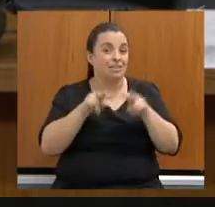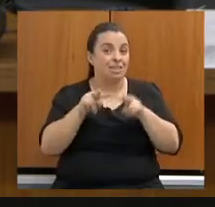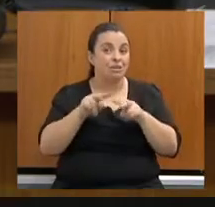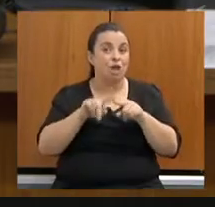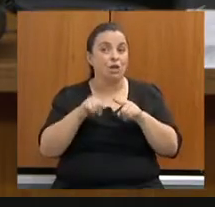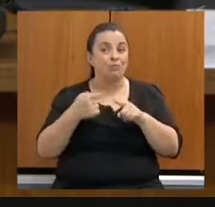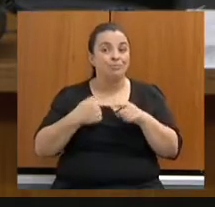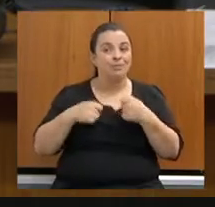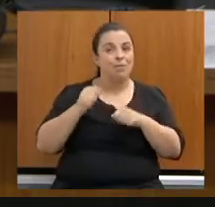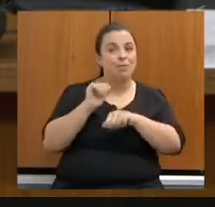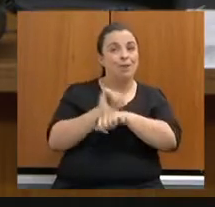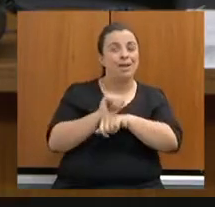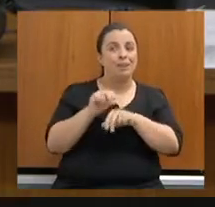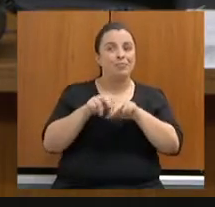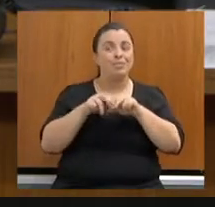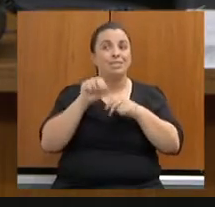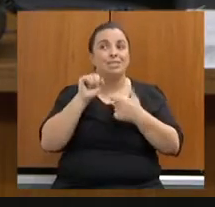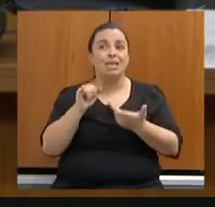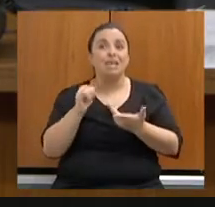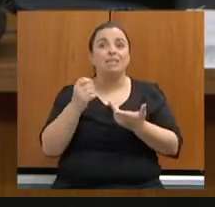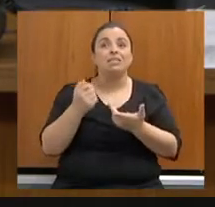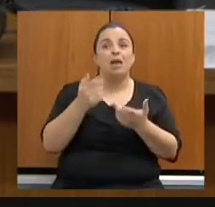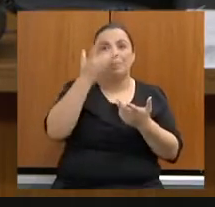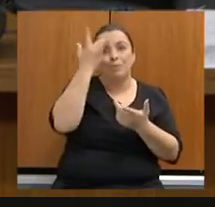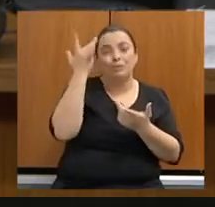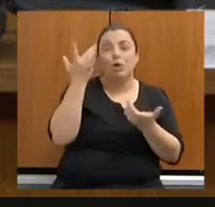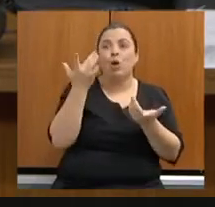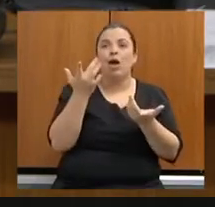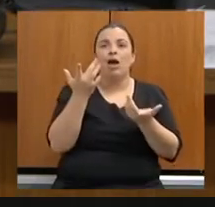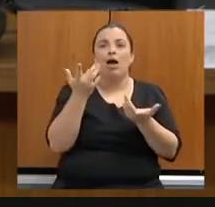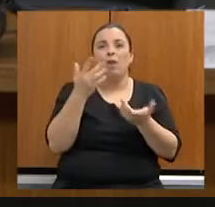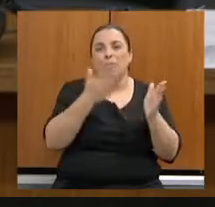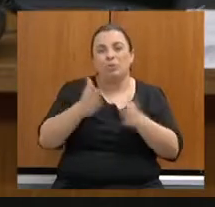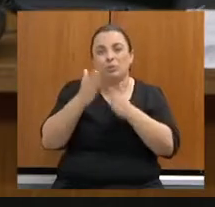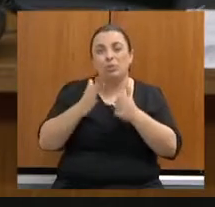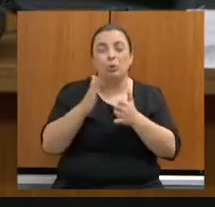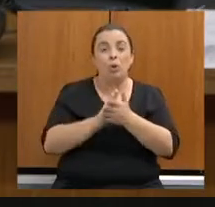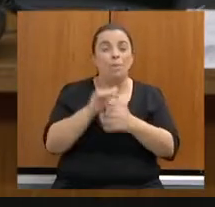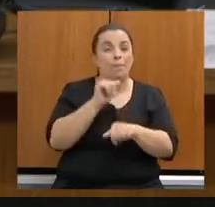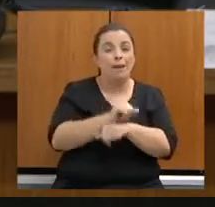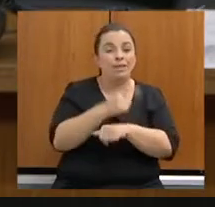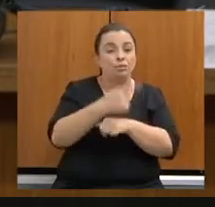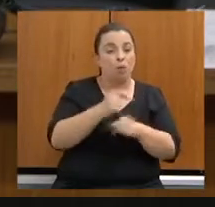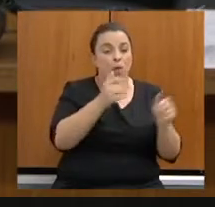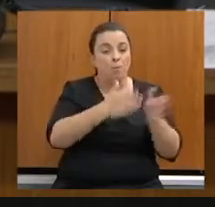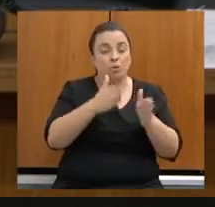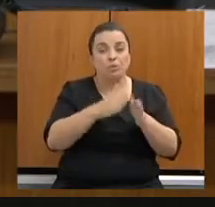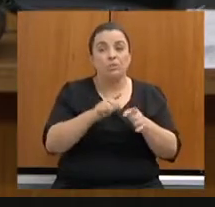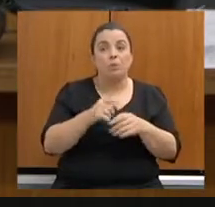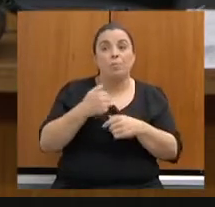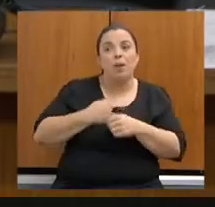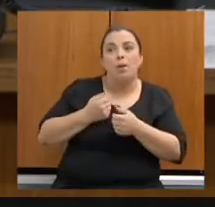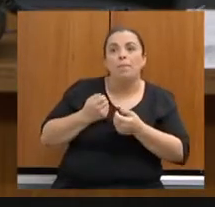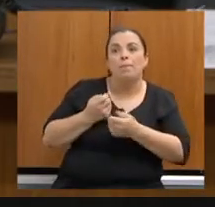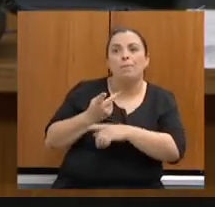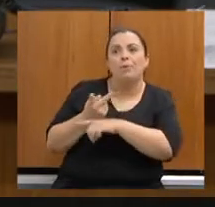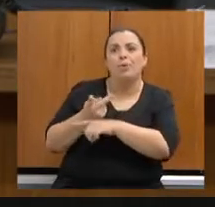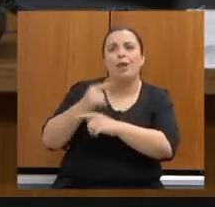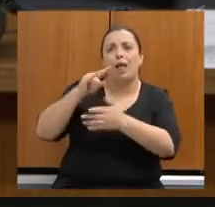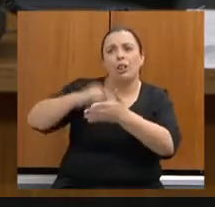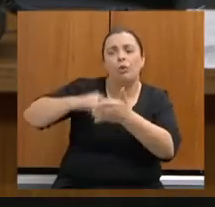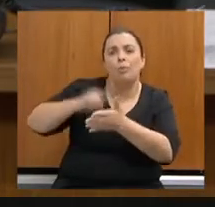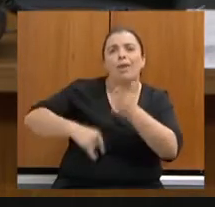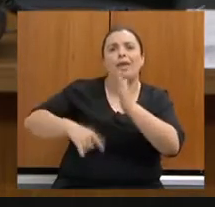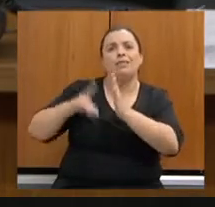que o produtor se caça naquele momento deslocando atrás de recordação atrás de projetos atrás de melhorar as queijarias pelo por aqui